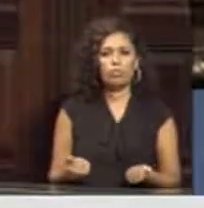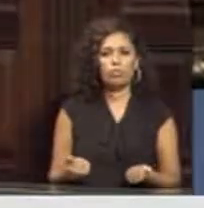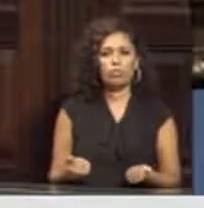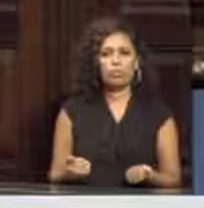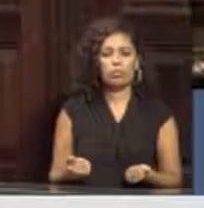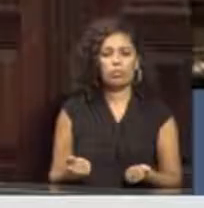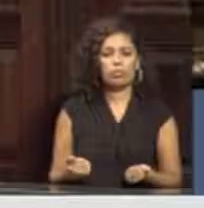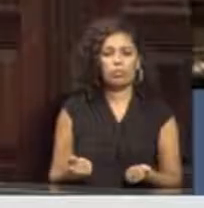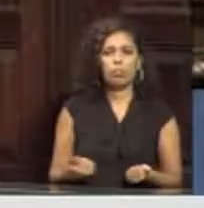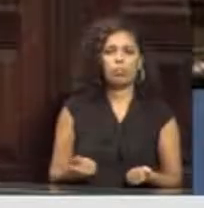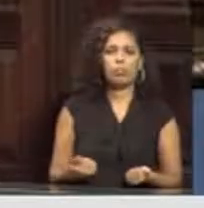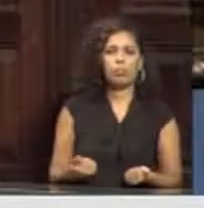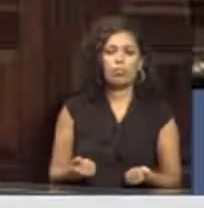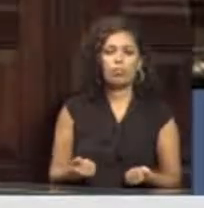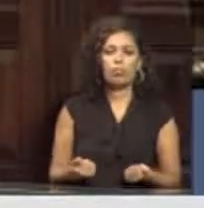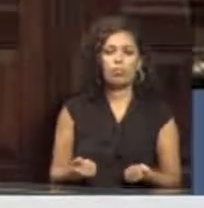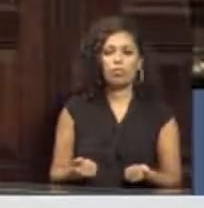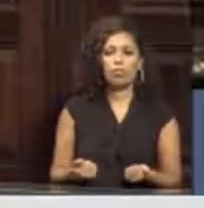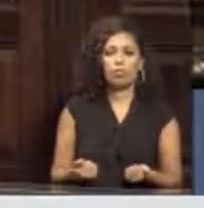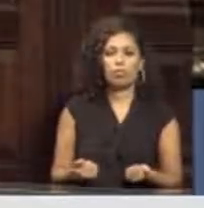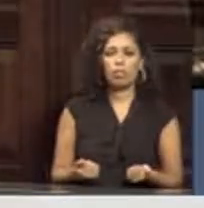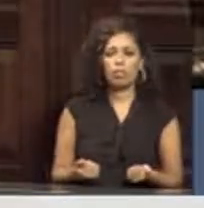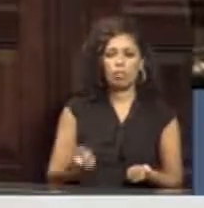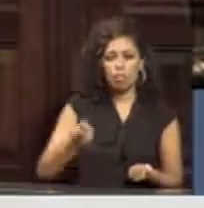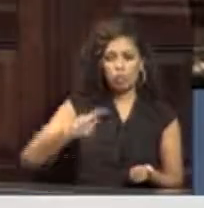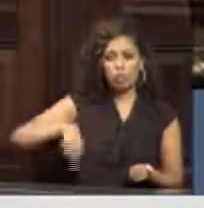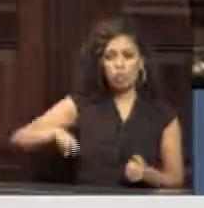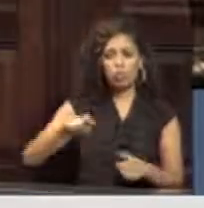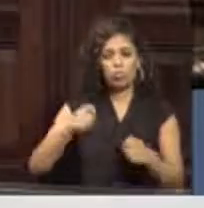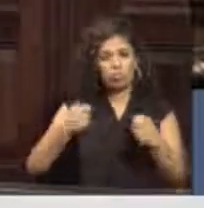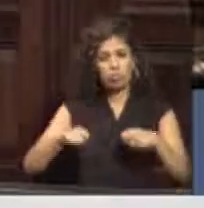é exatamente dizer